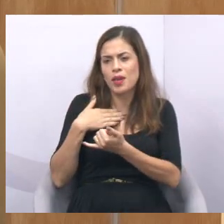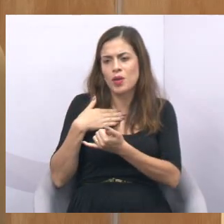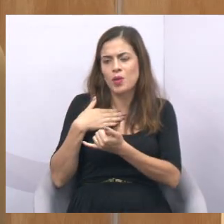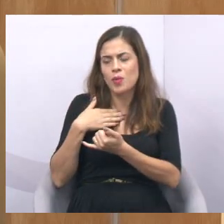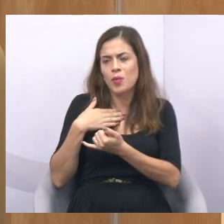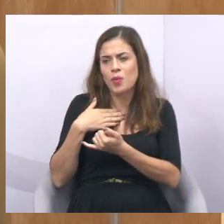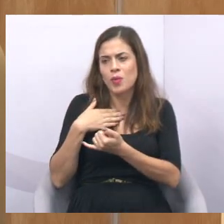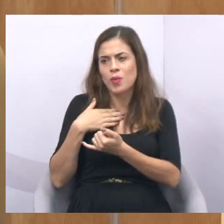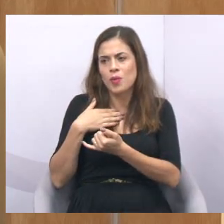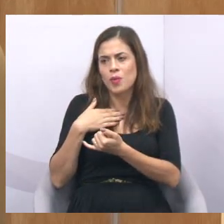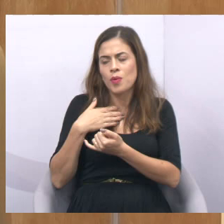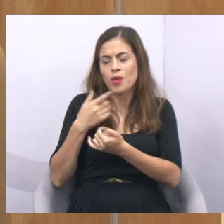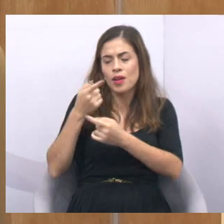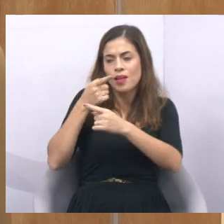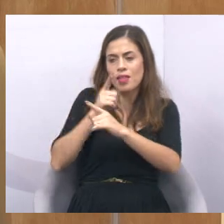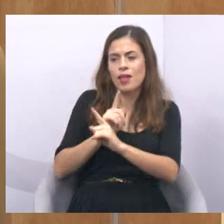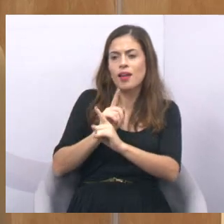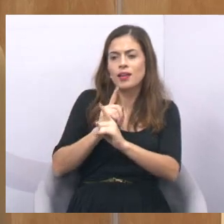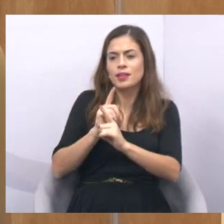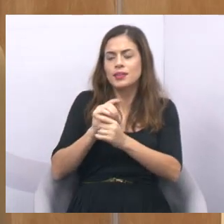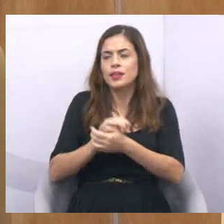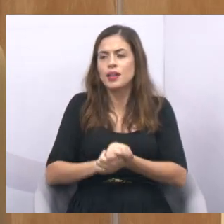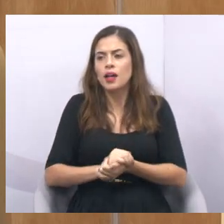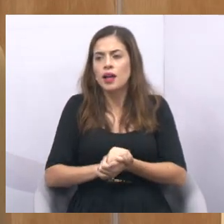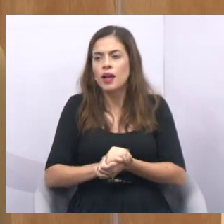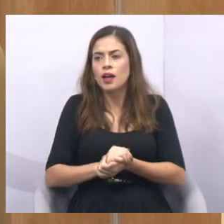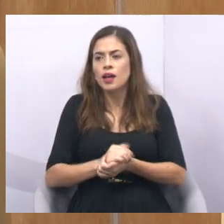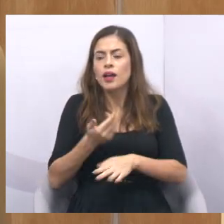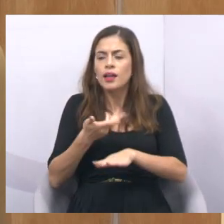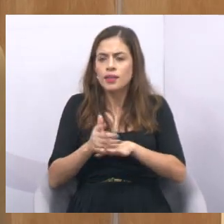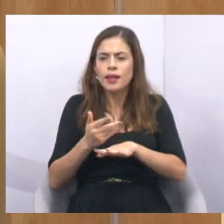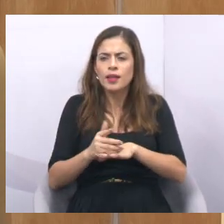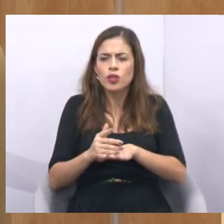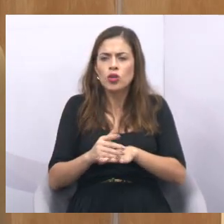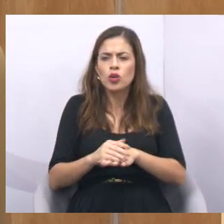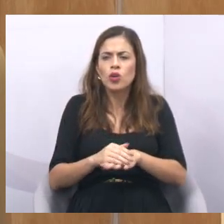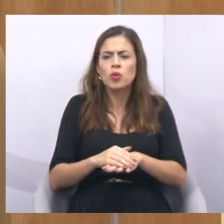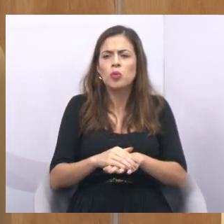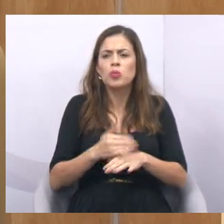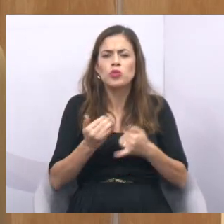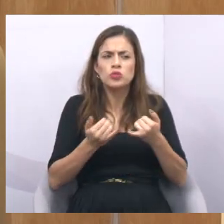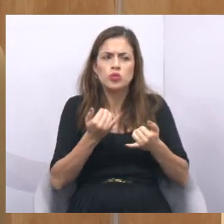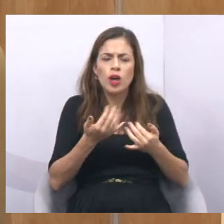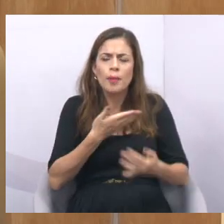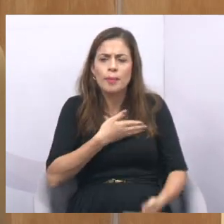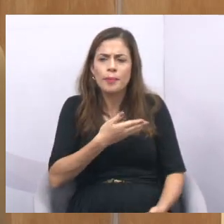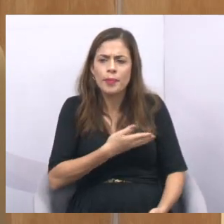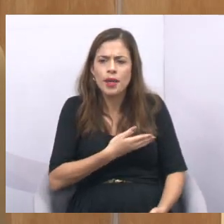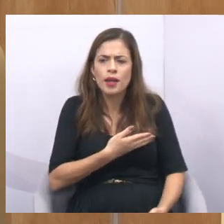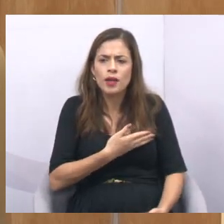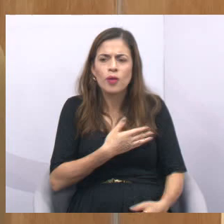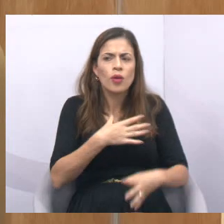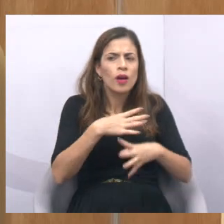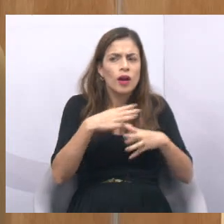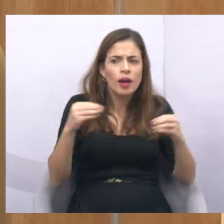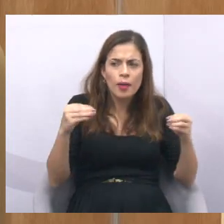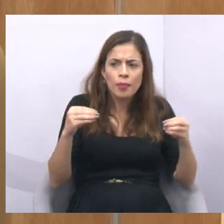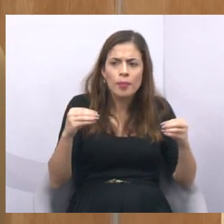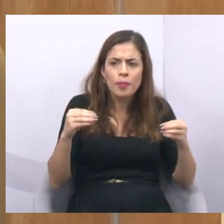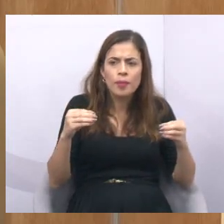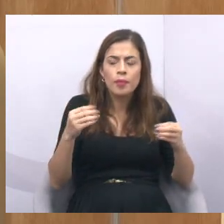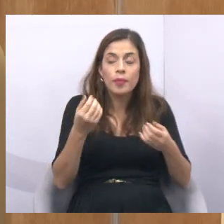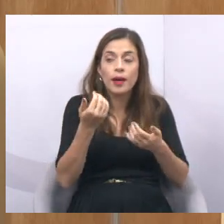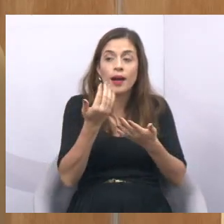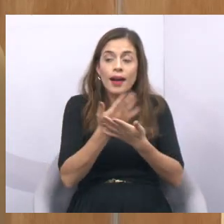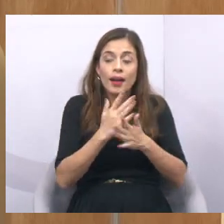lado um treinador que tinha sido meu jogador, que é meu amigo, acabava o jogo, antes de ir embora, às vezes eu